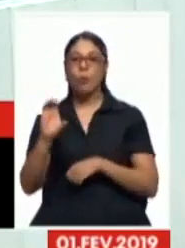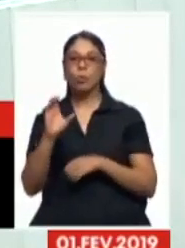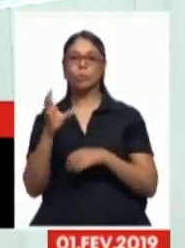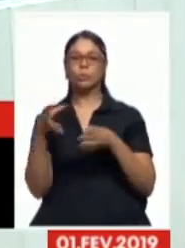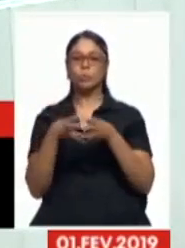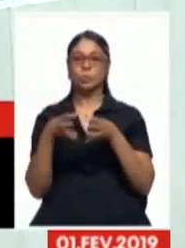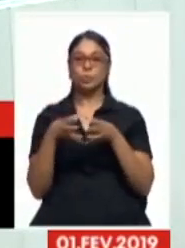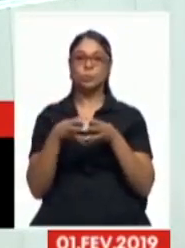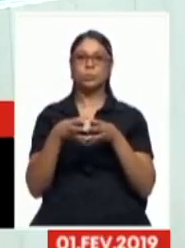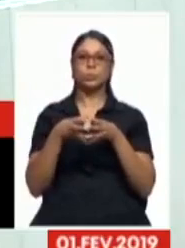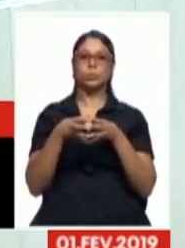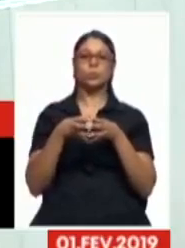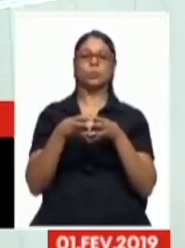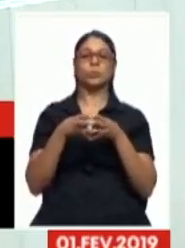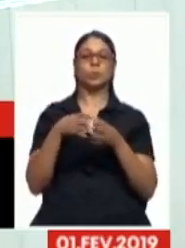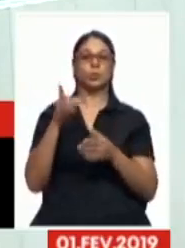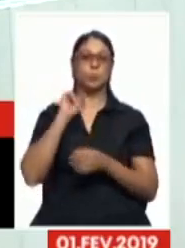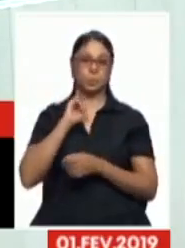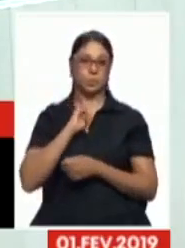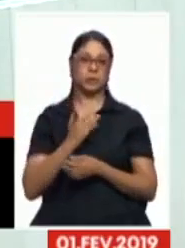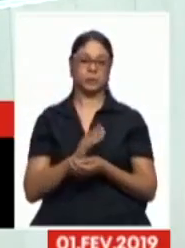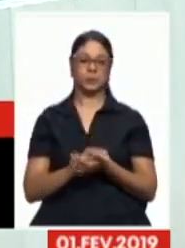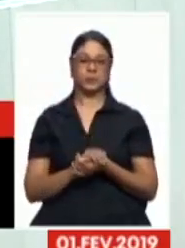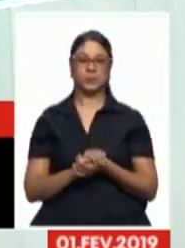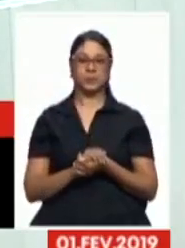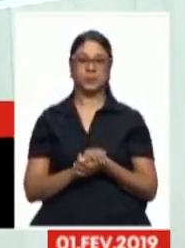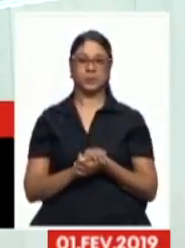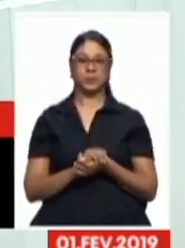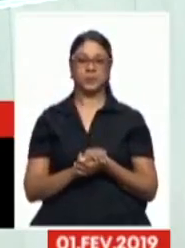movimento Direita Minas.